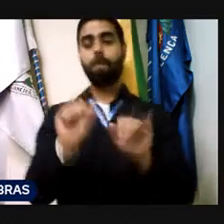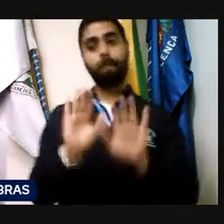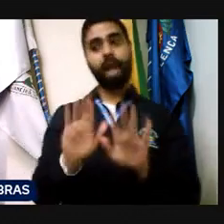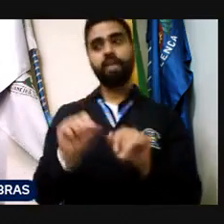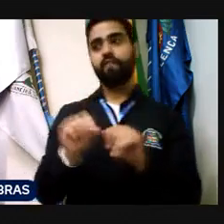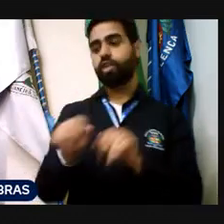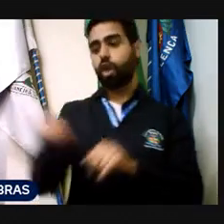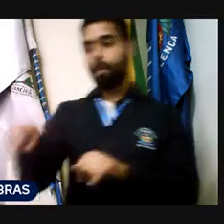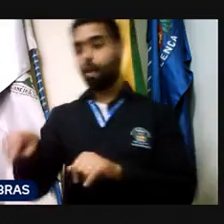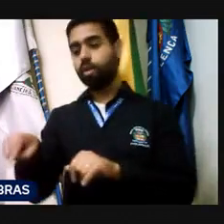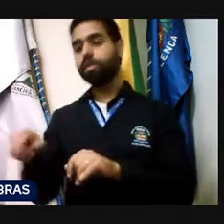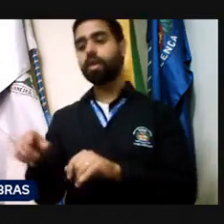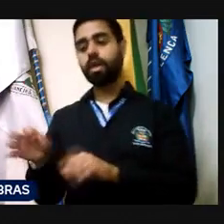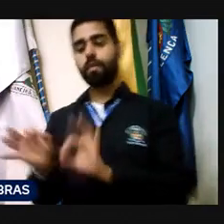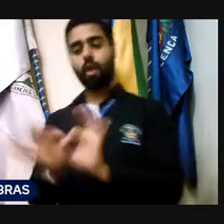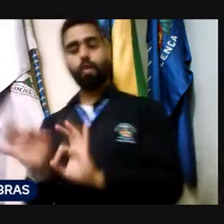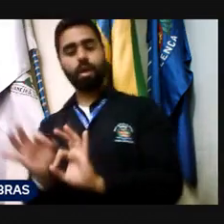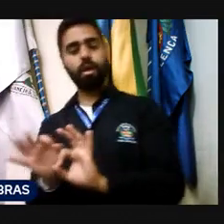daqui legitimamente?